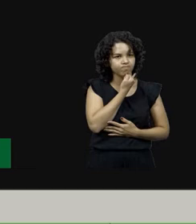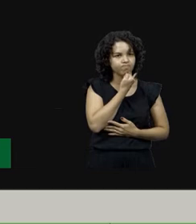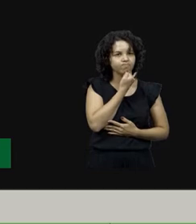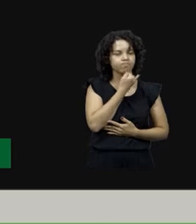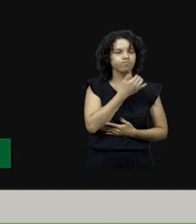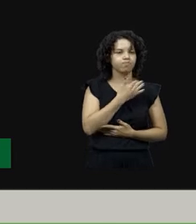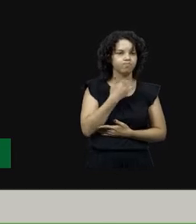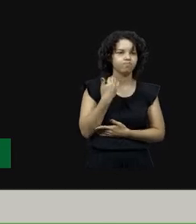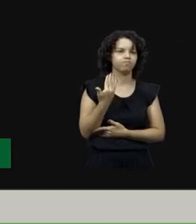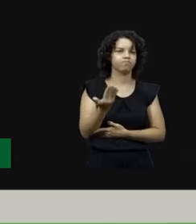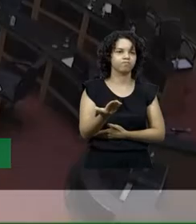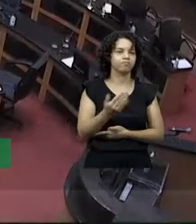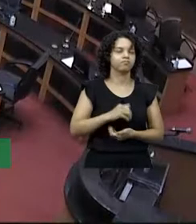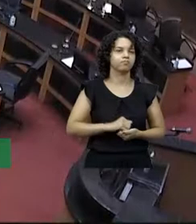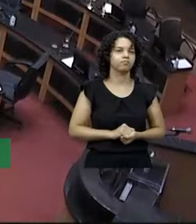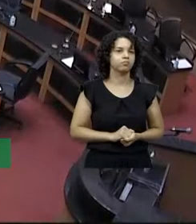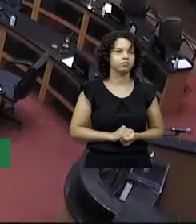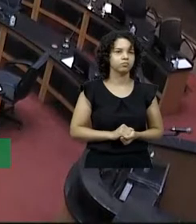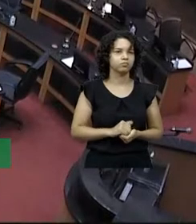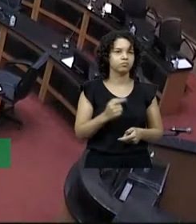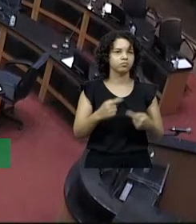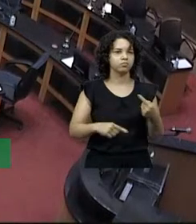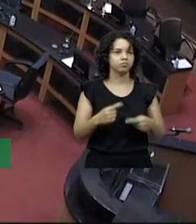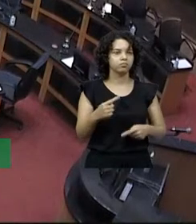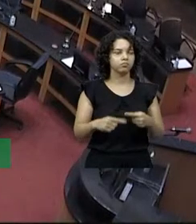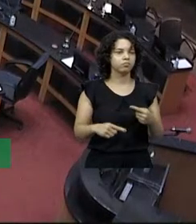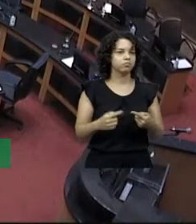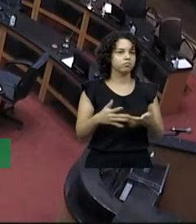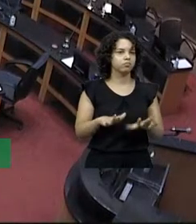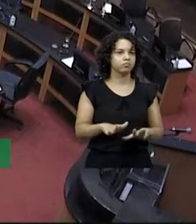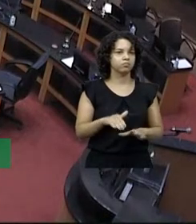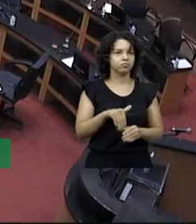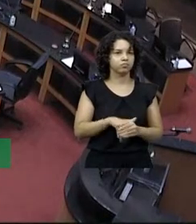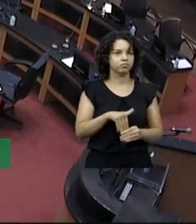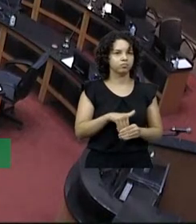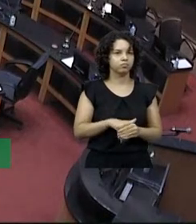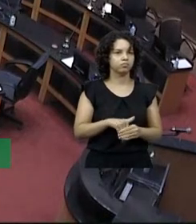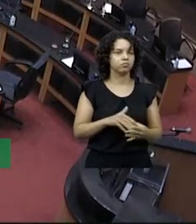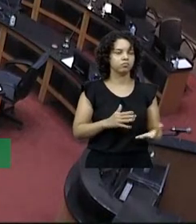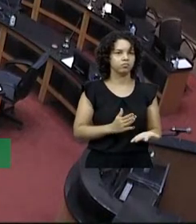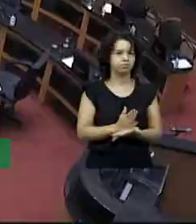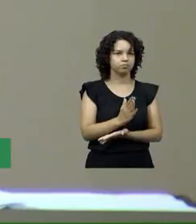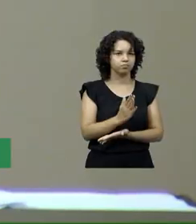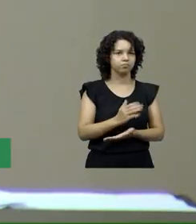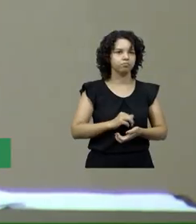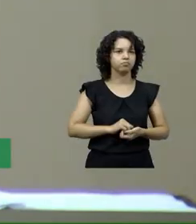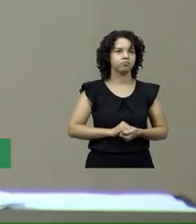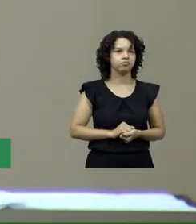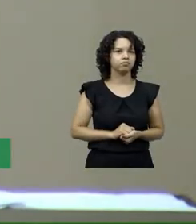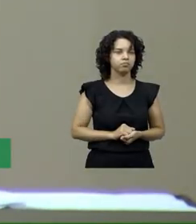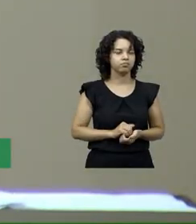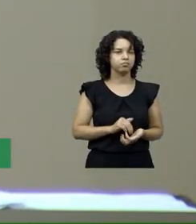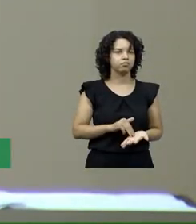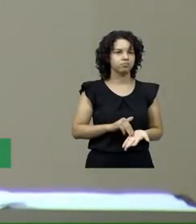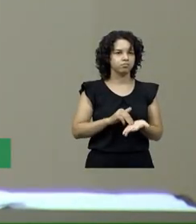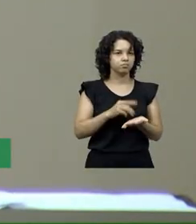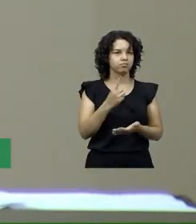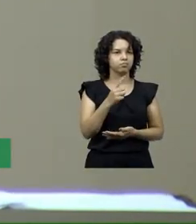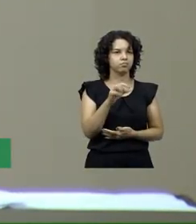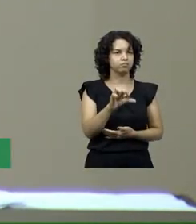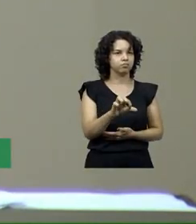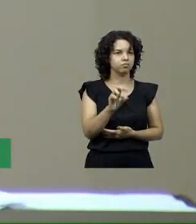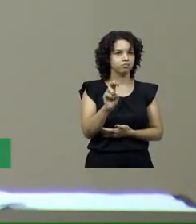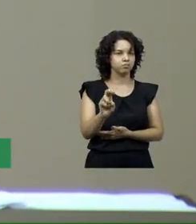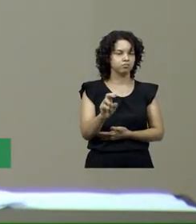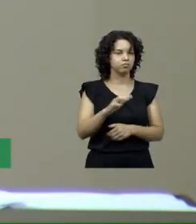falecimento. Em discussão, não havendo quem queira discutir, em votação, está aprovado. Moção número